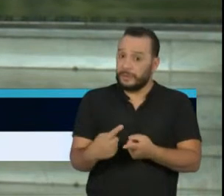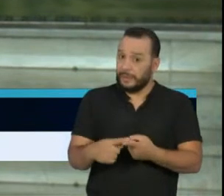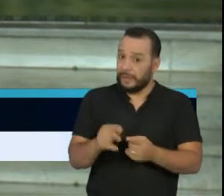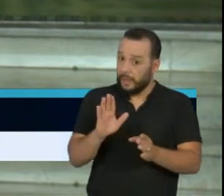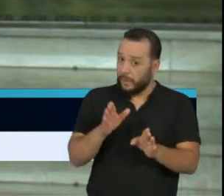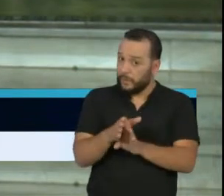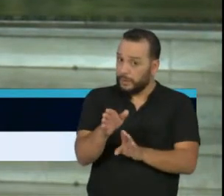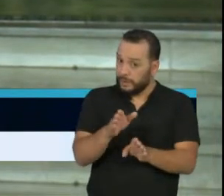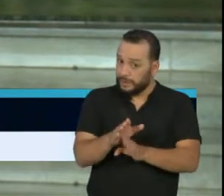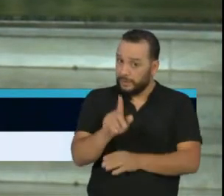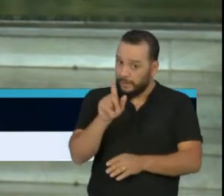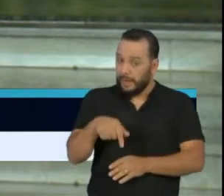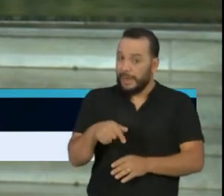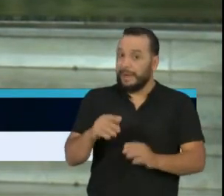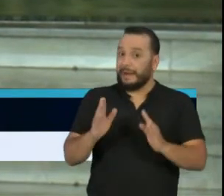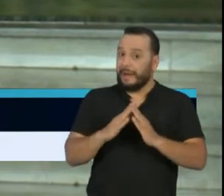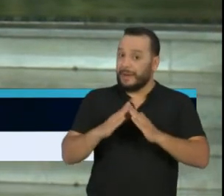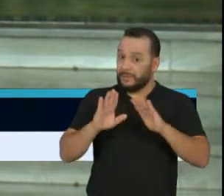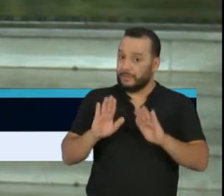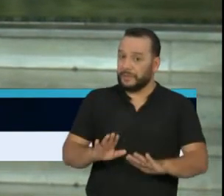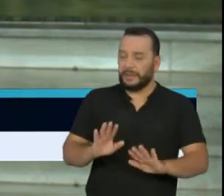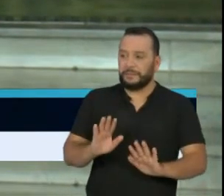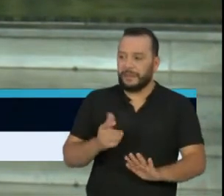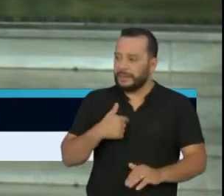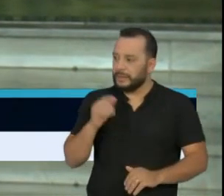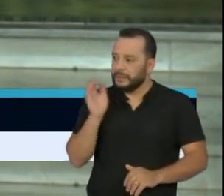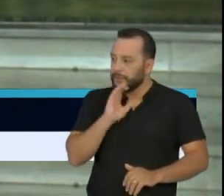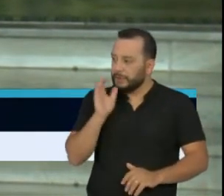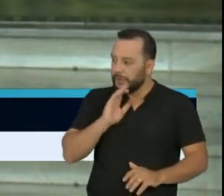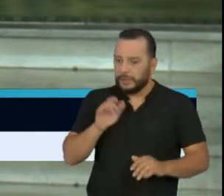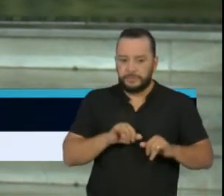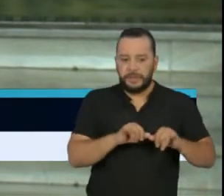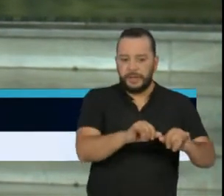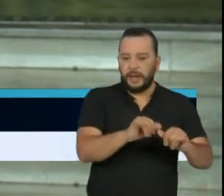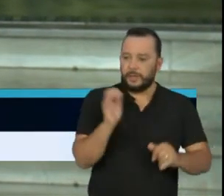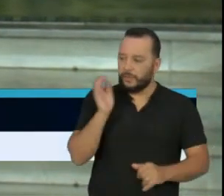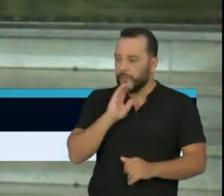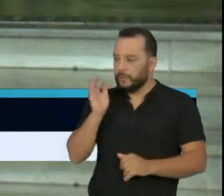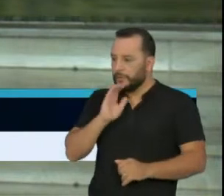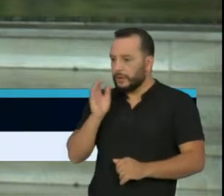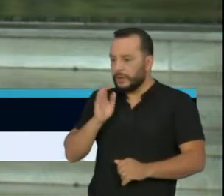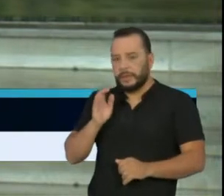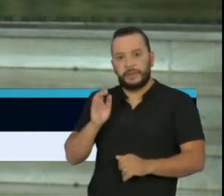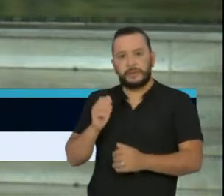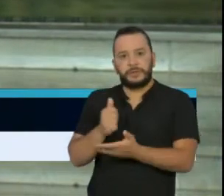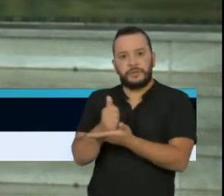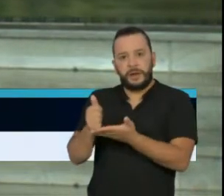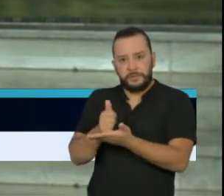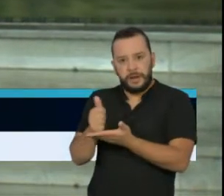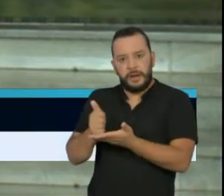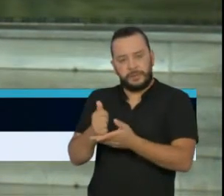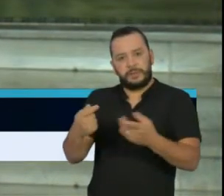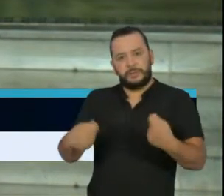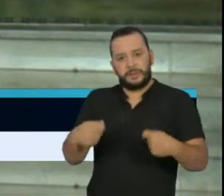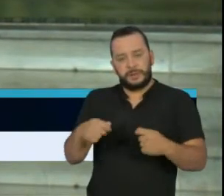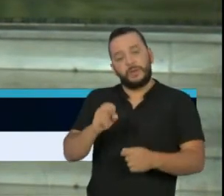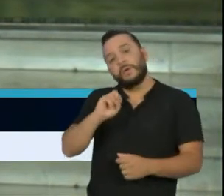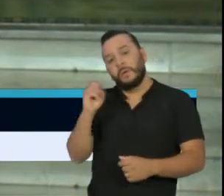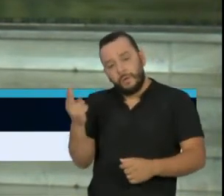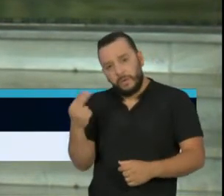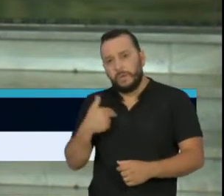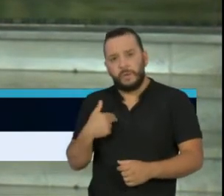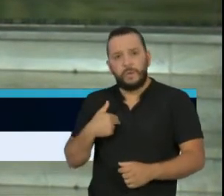ficar em casa. Mas se você tiver que ir a um supermercado, se você tiver que ir a uma farmácia ou a um